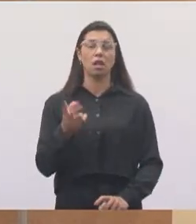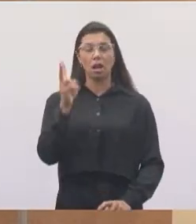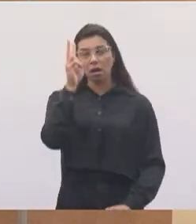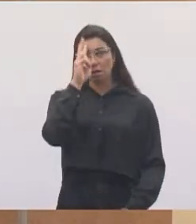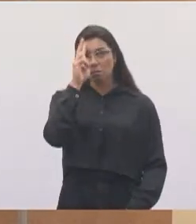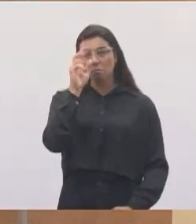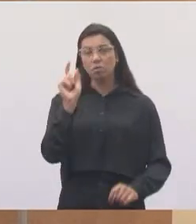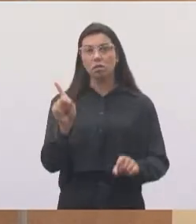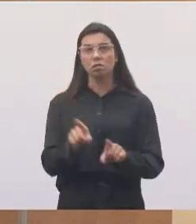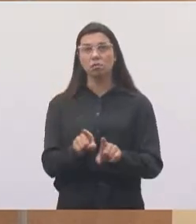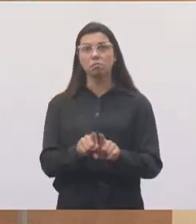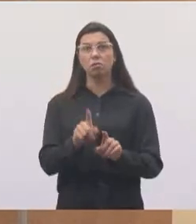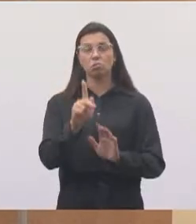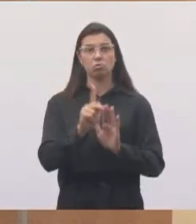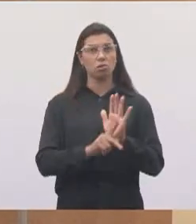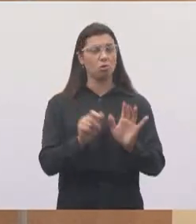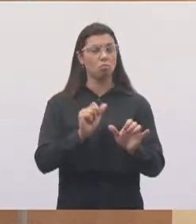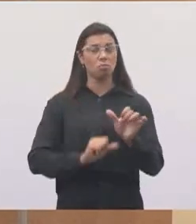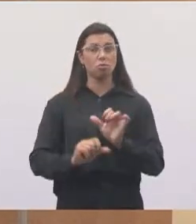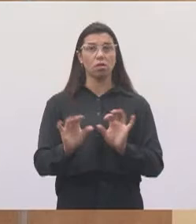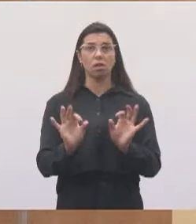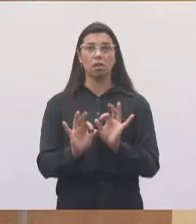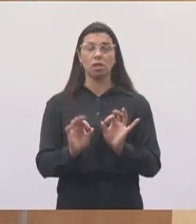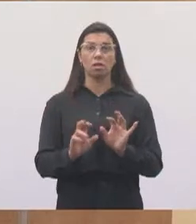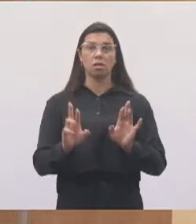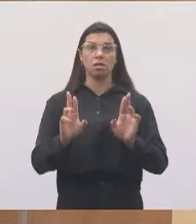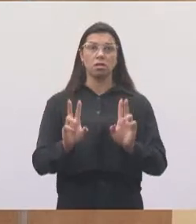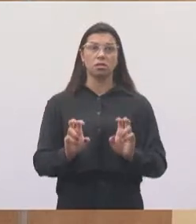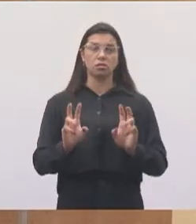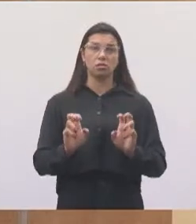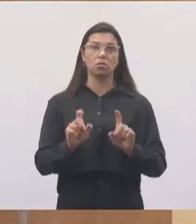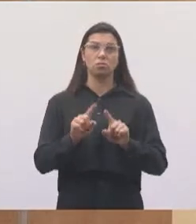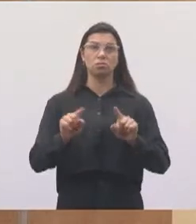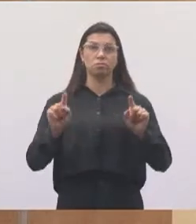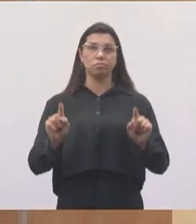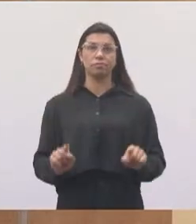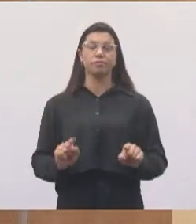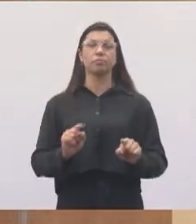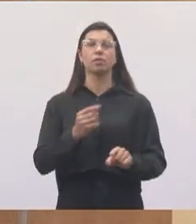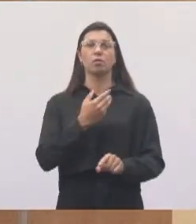que esse projeto aqui não altera em nada em relação aos servidores